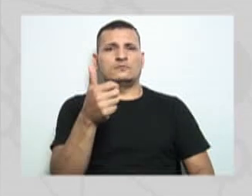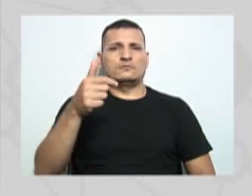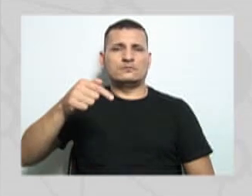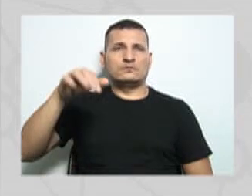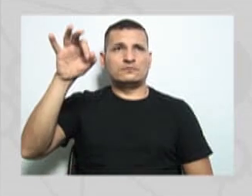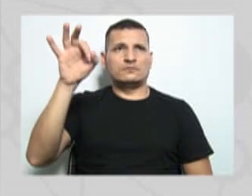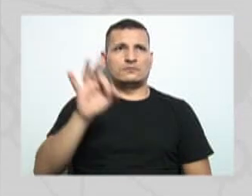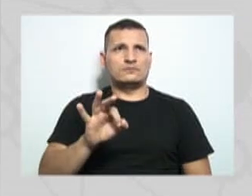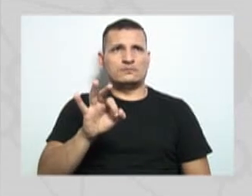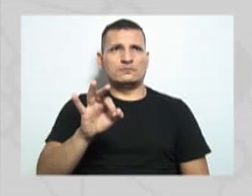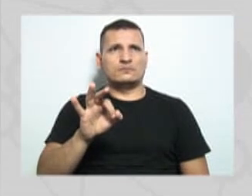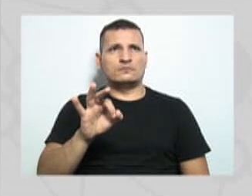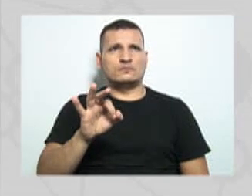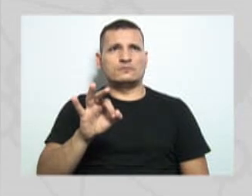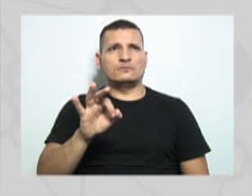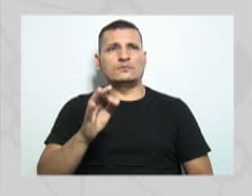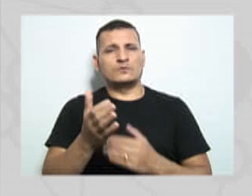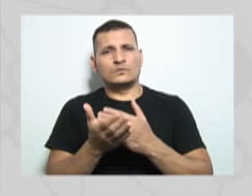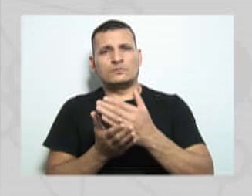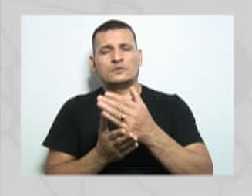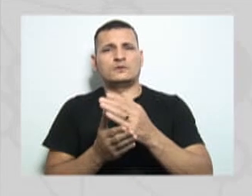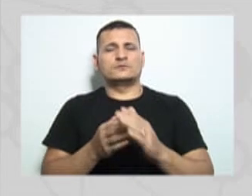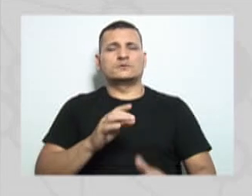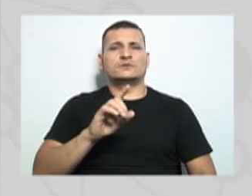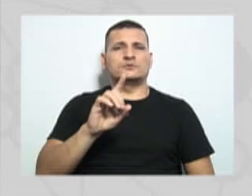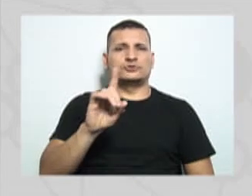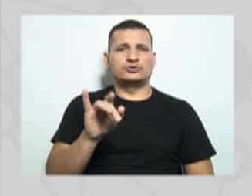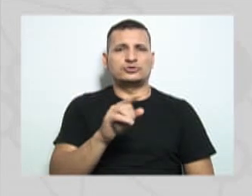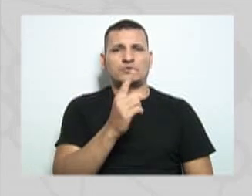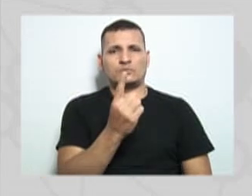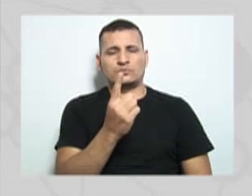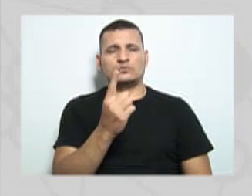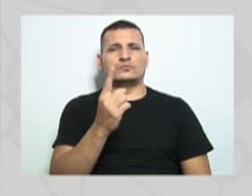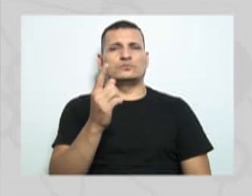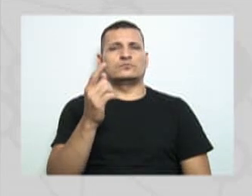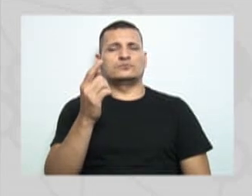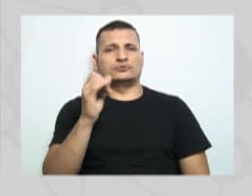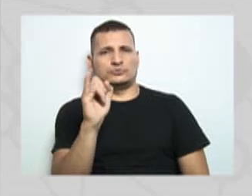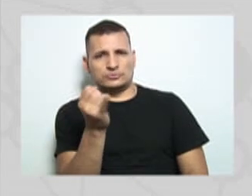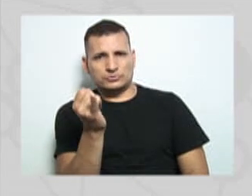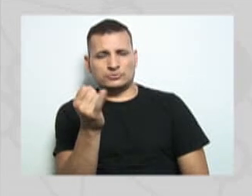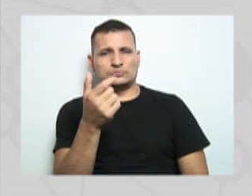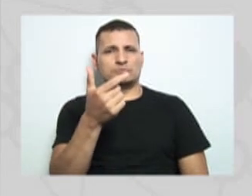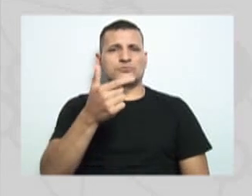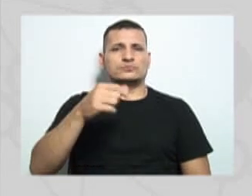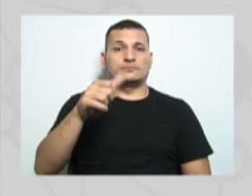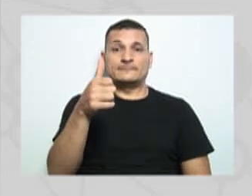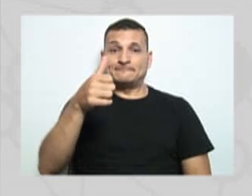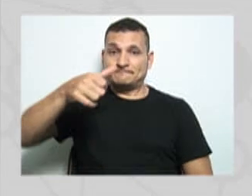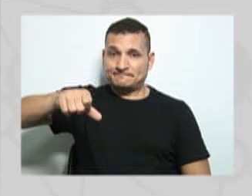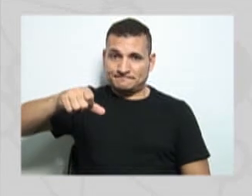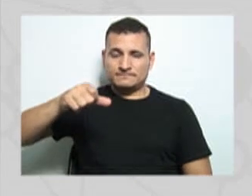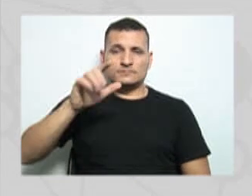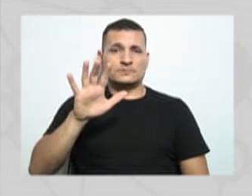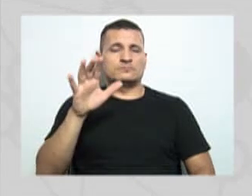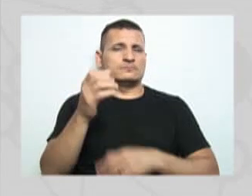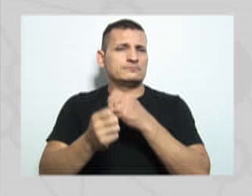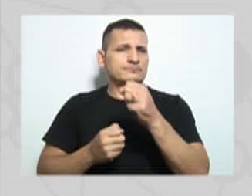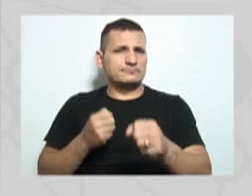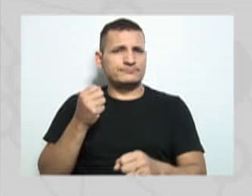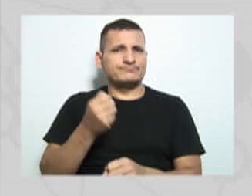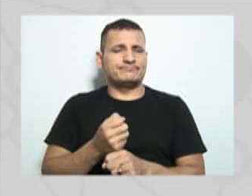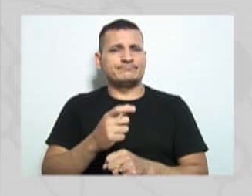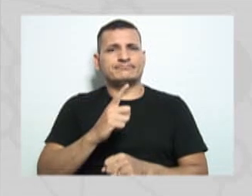17% a partir de 1/1/2019. Ou seja, a partir do ano que vem, nós vamos ter aí